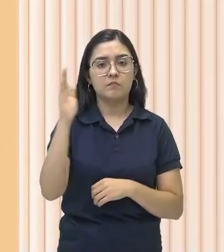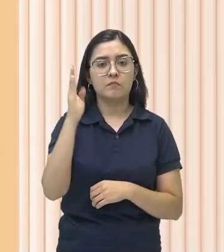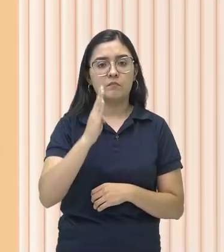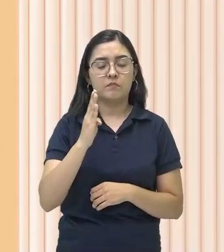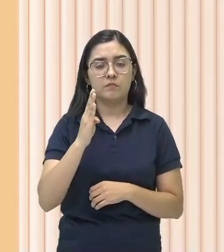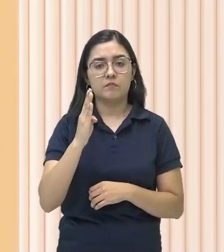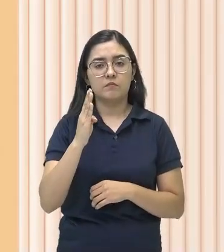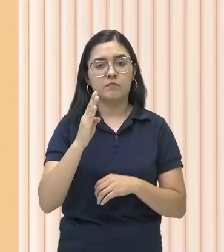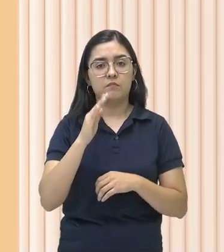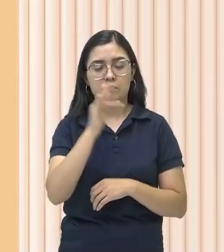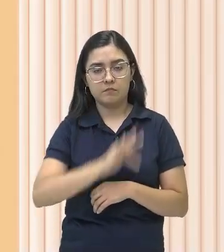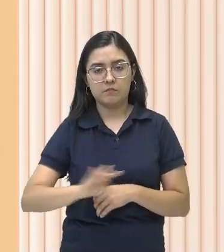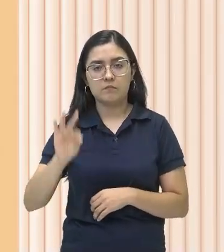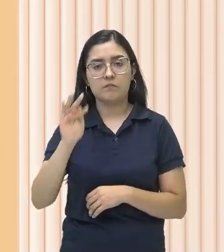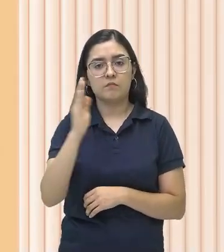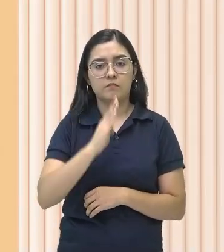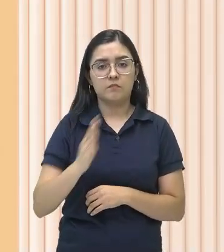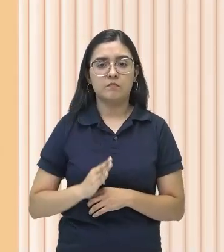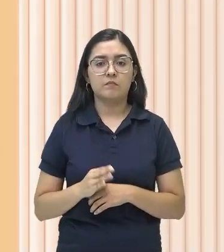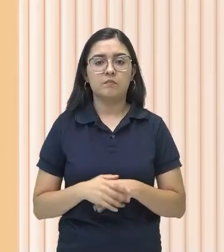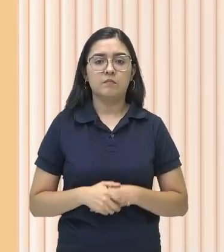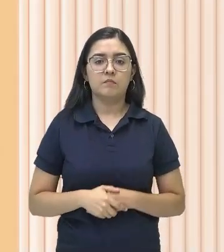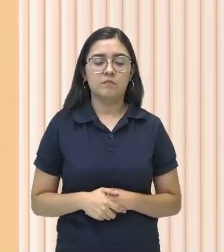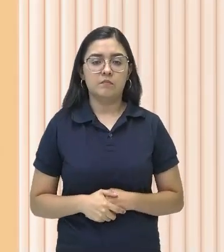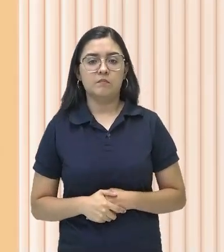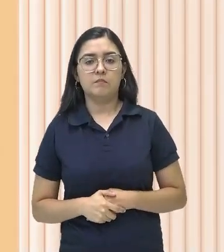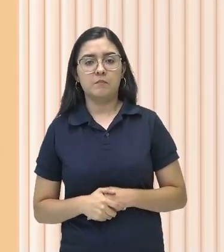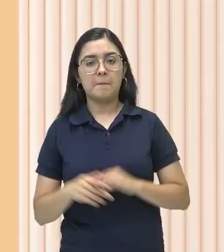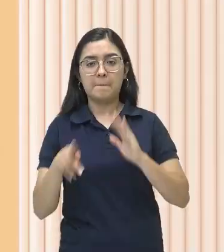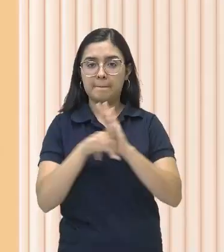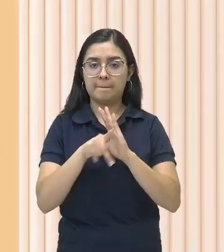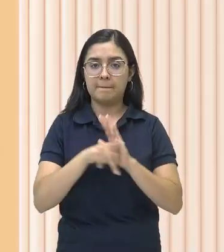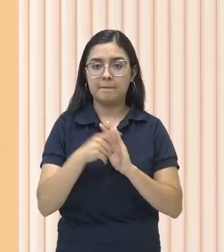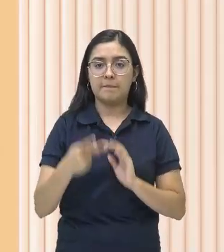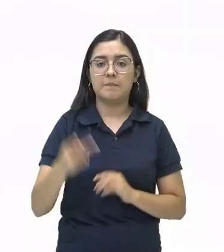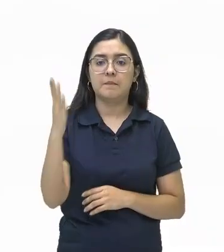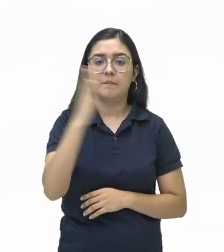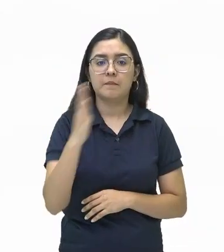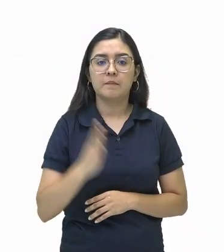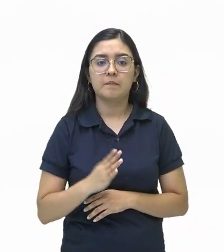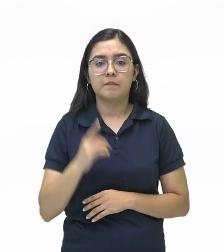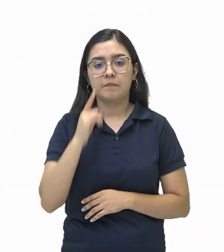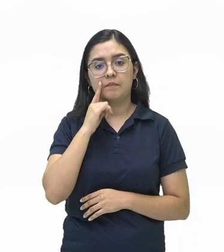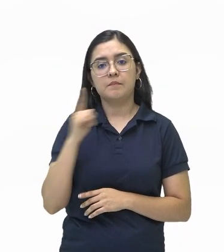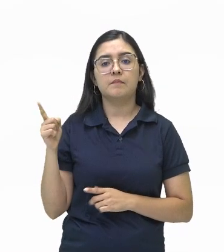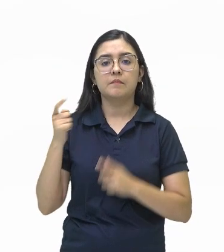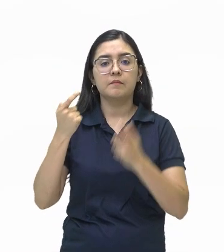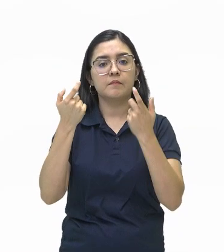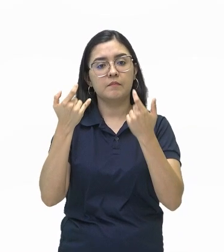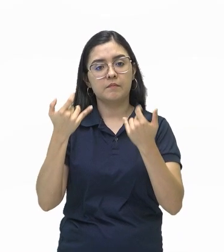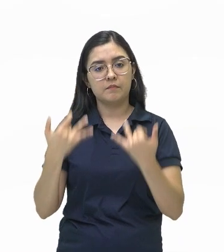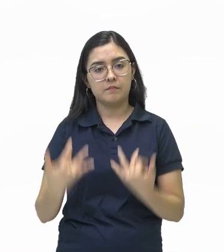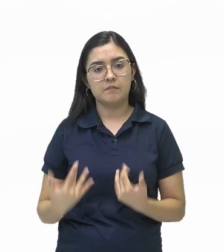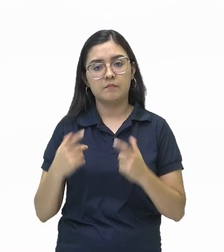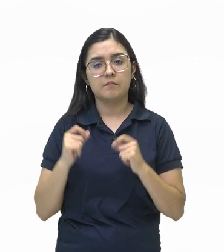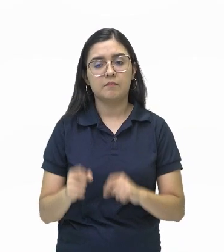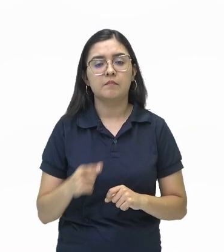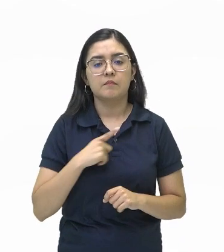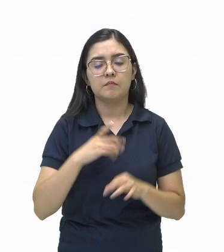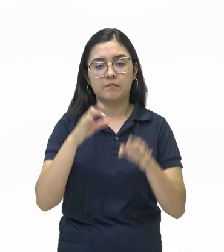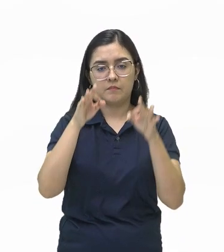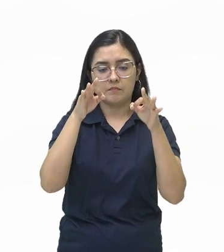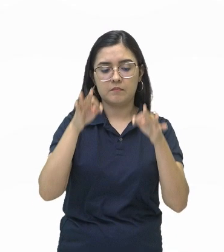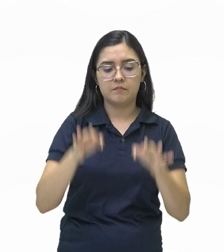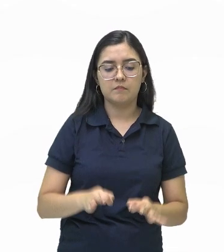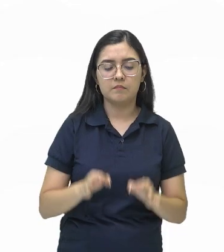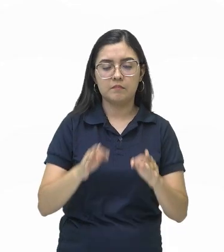dentro da Carta Maior brasileira, vamos ver aí, olha só, diz assim: a dignidade da